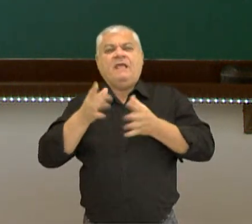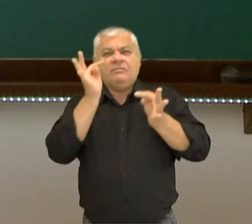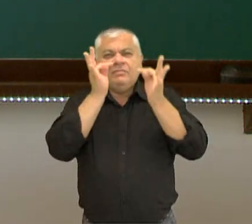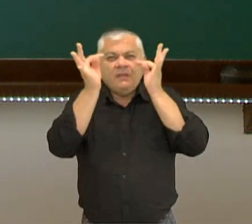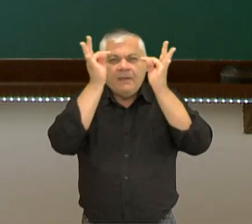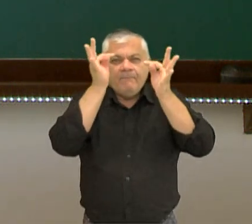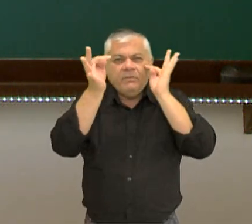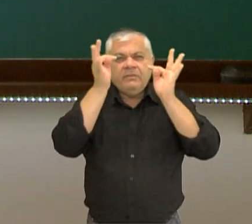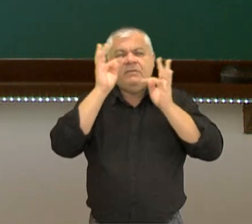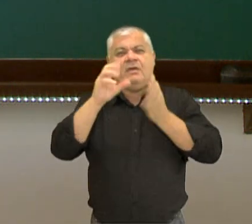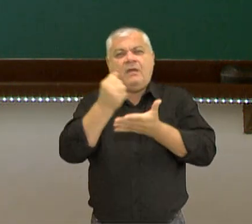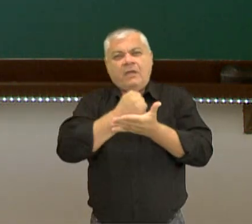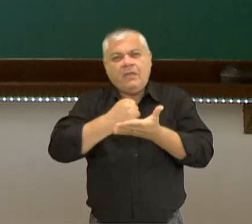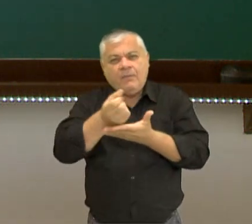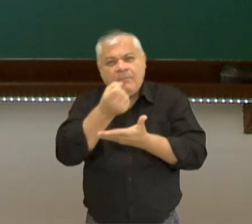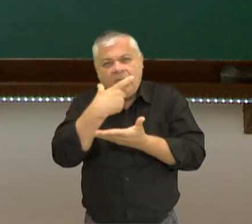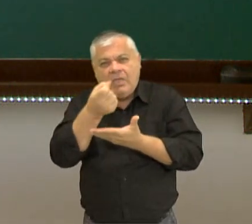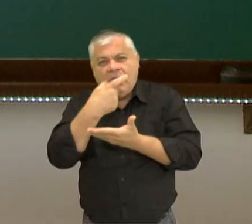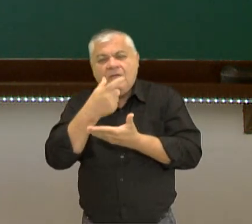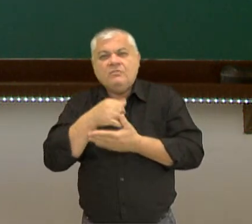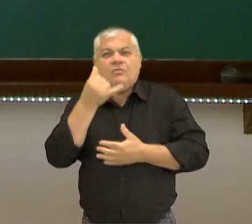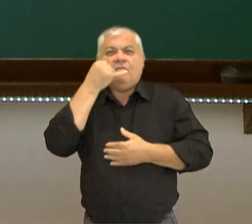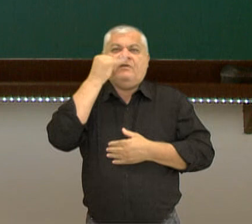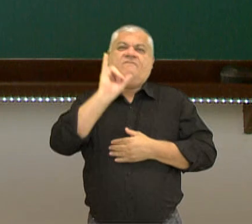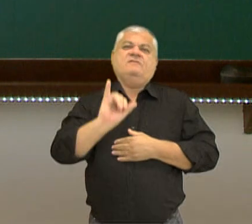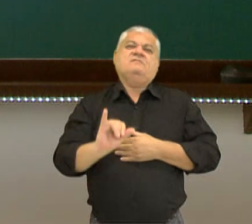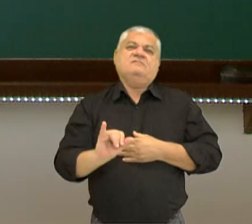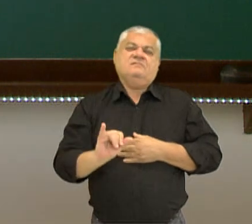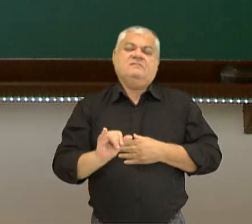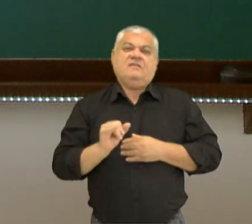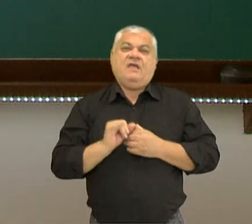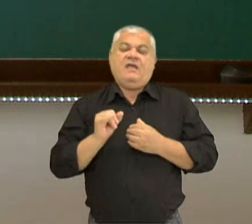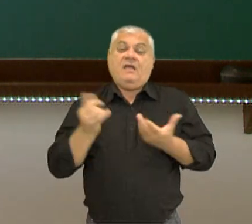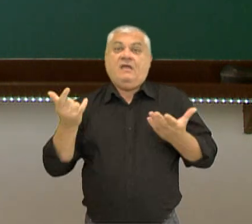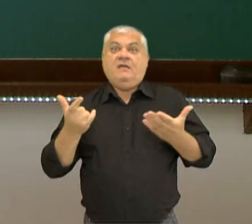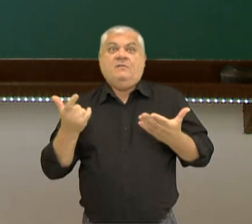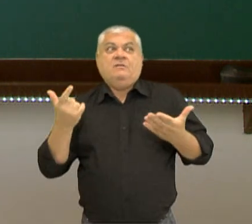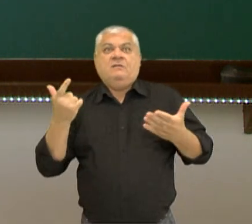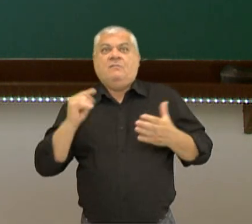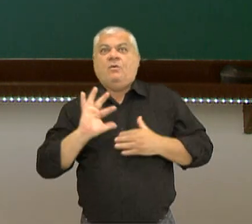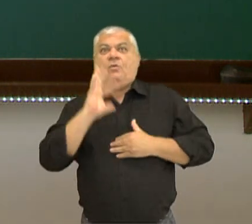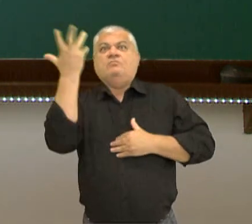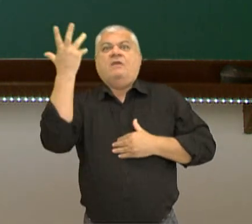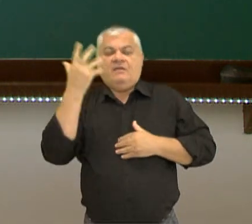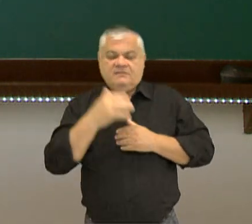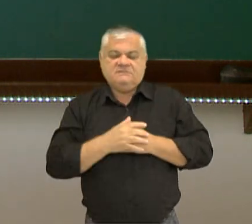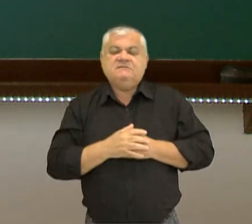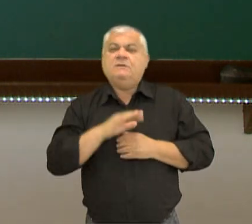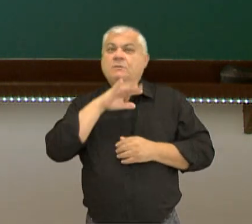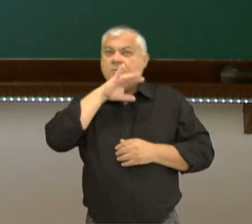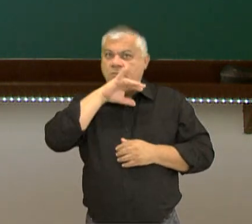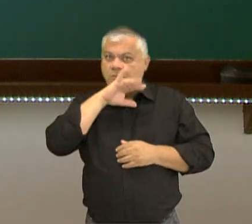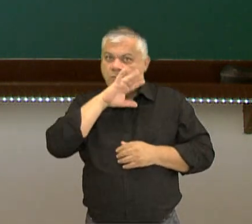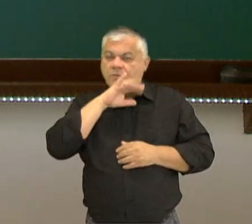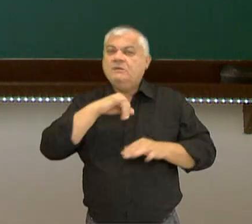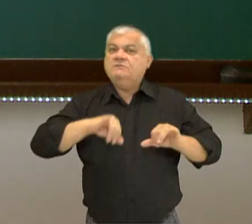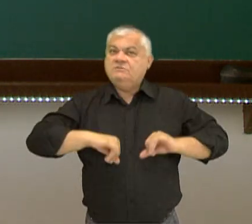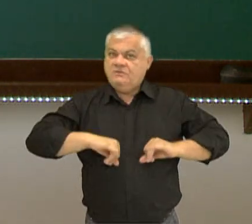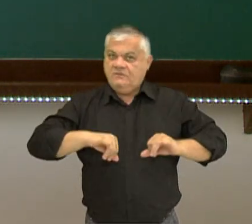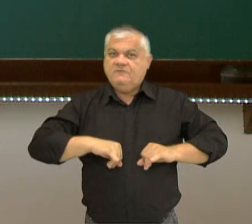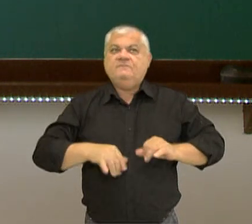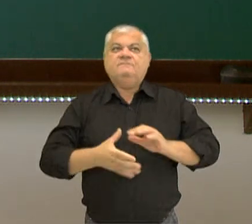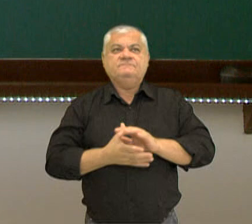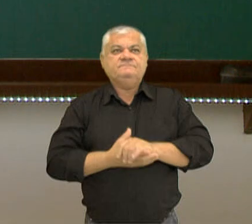terapias, alguns medicamentos, evitar ataques, crises de sinusite, que é bem ruim, né, bem